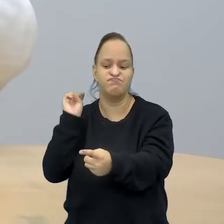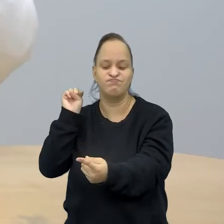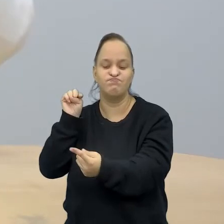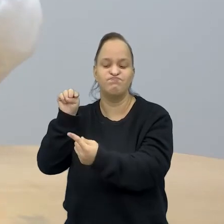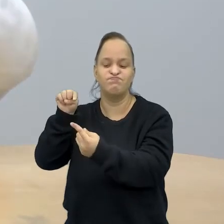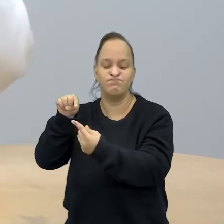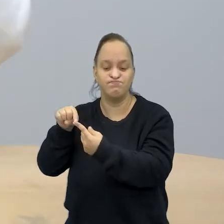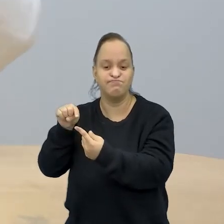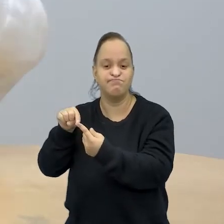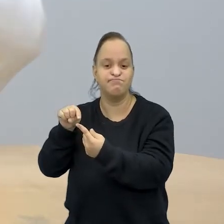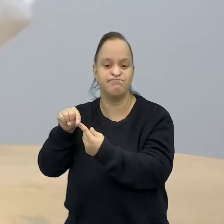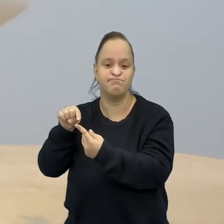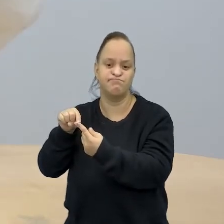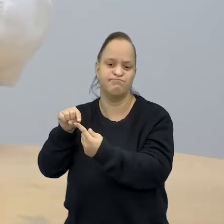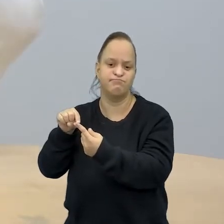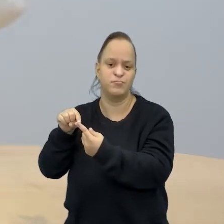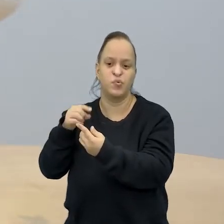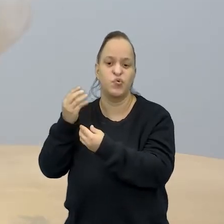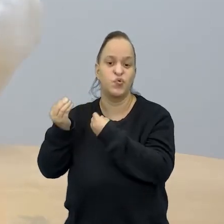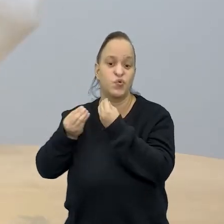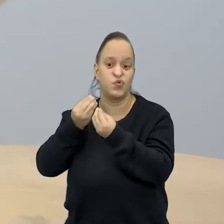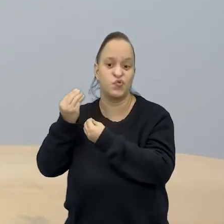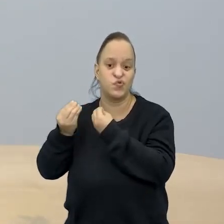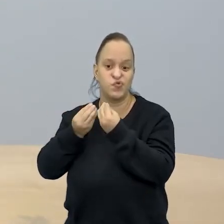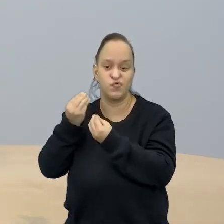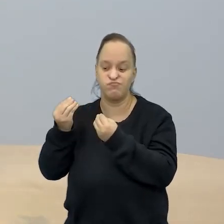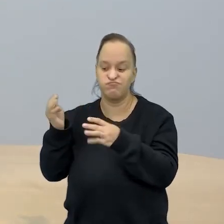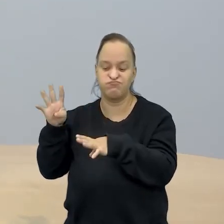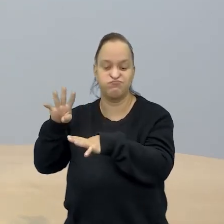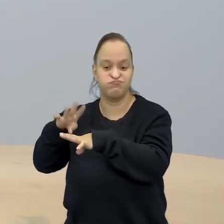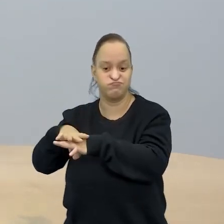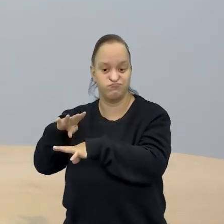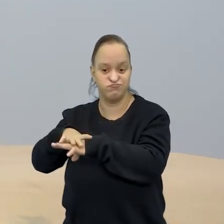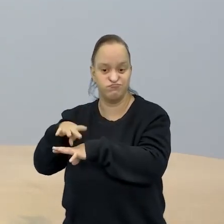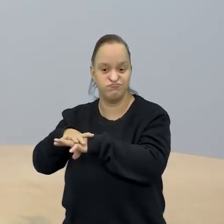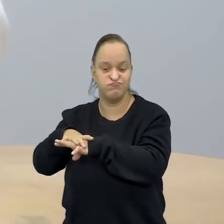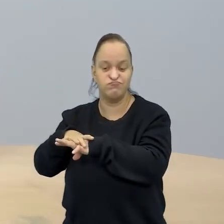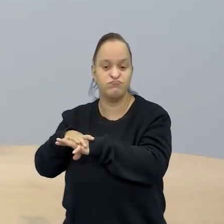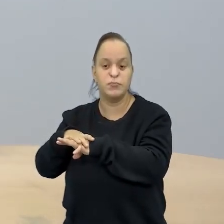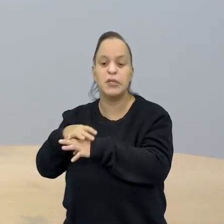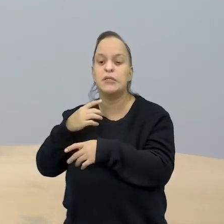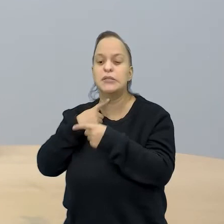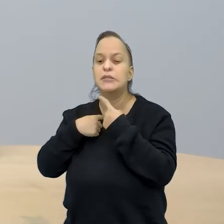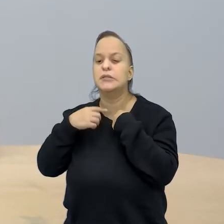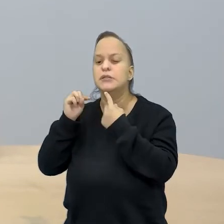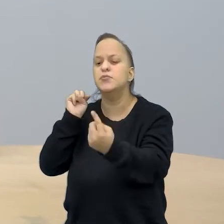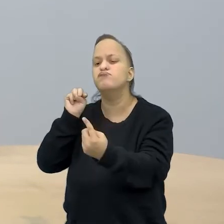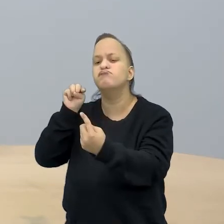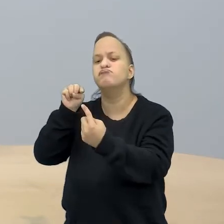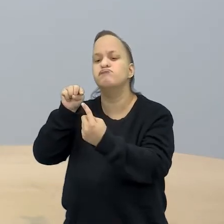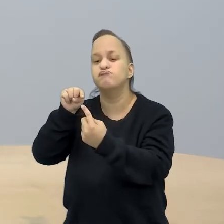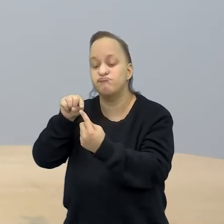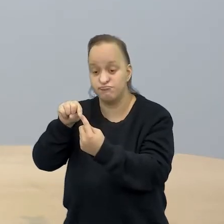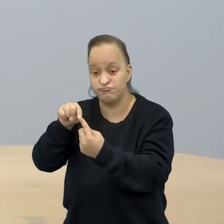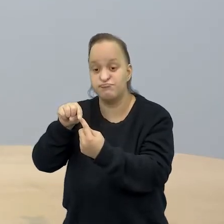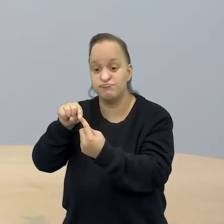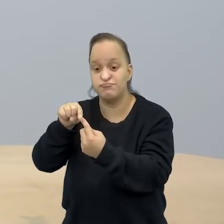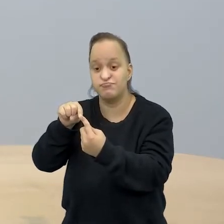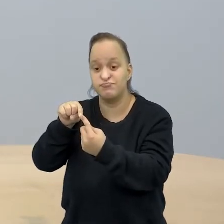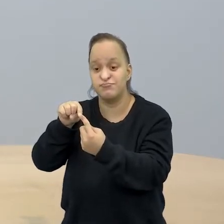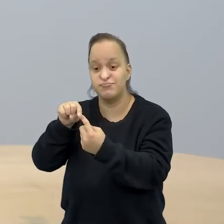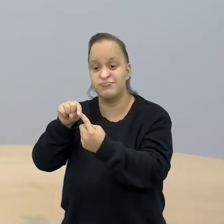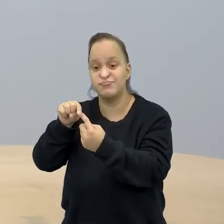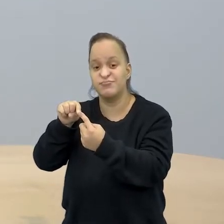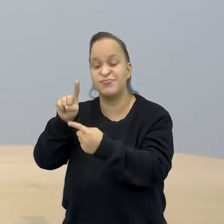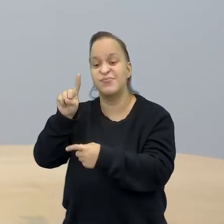objetivo, né, a forma, o meio pelo qual as prisões querem chegar ao seu objetivo é, de